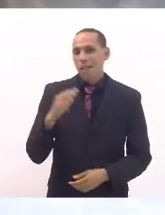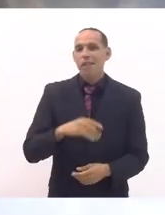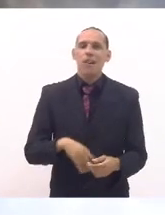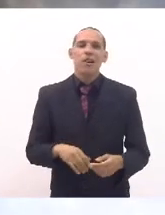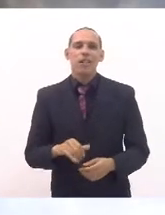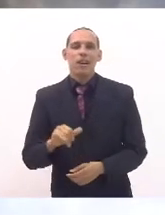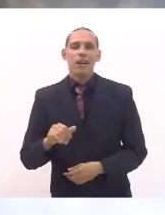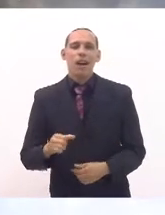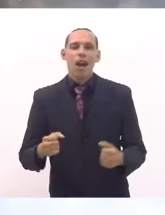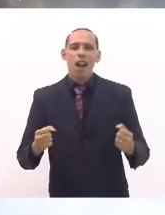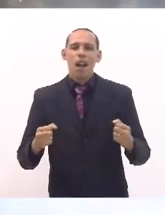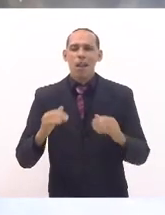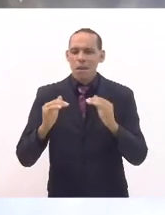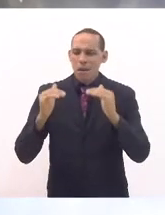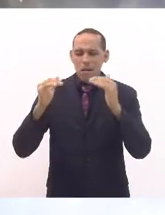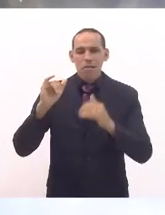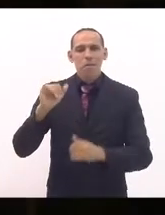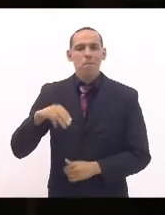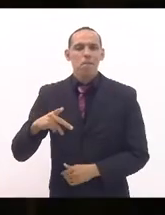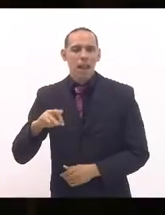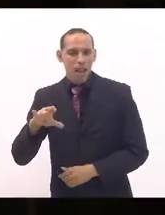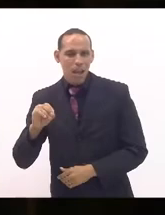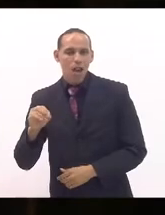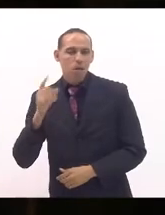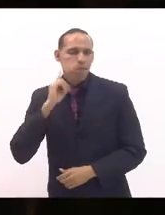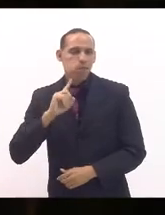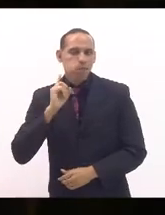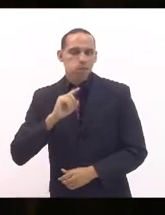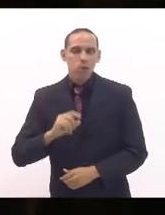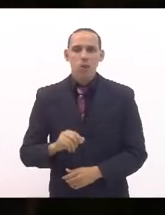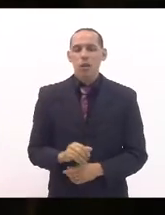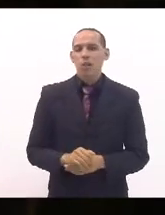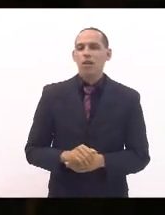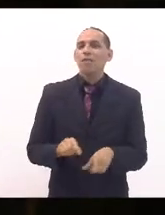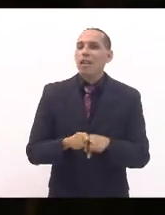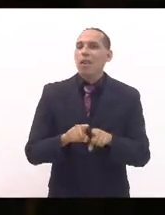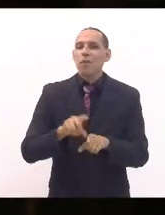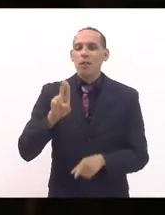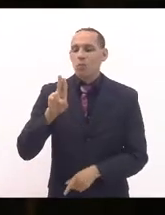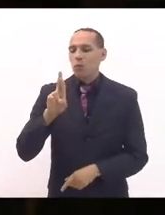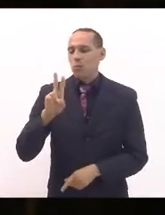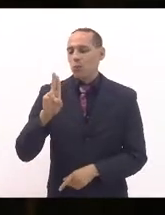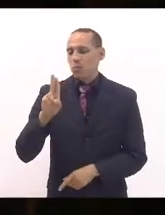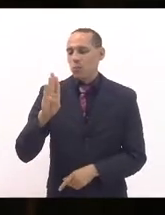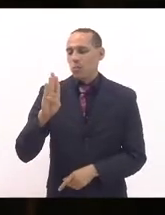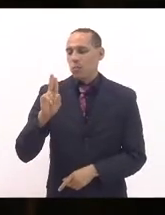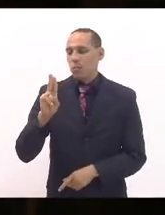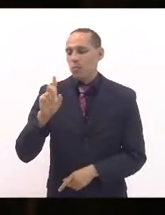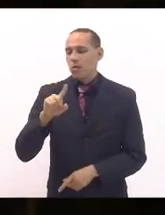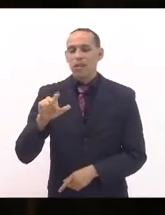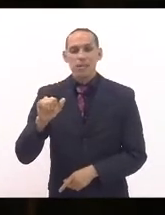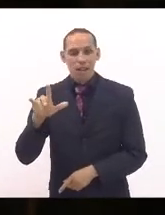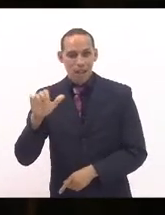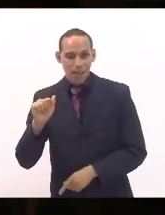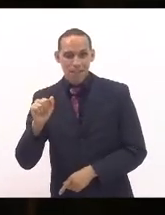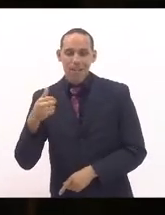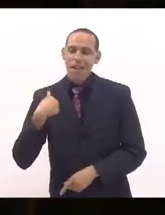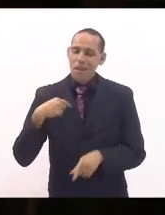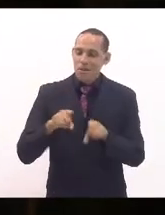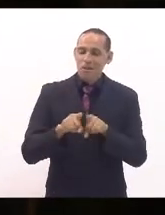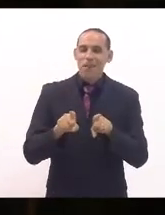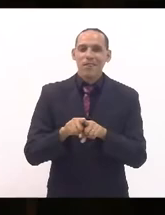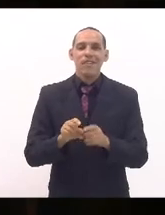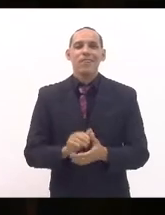Império Rubro Negro, presidente Alex, torcida da Urubuzada, presidente Luiz Otávio, sou Urubuzada